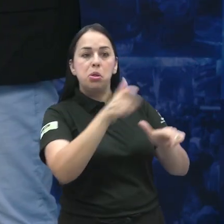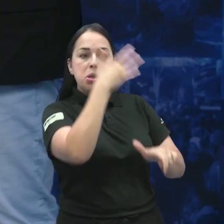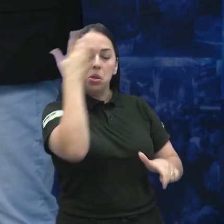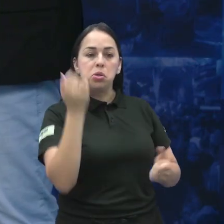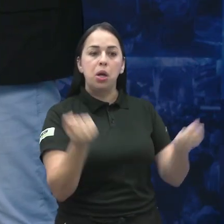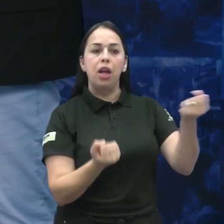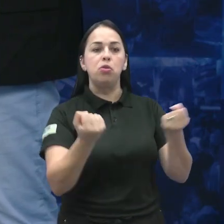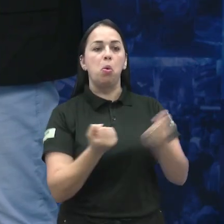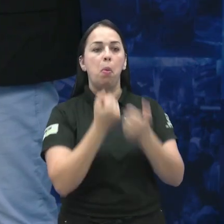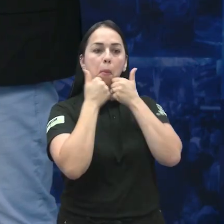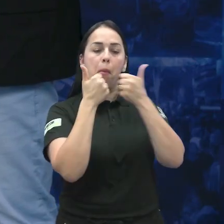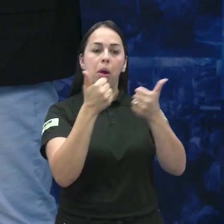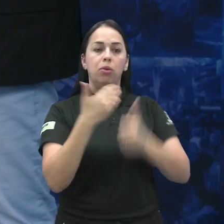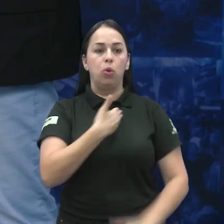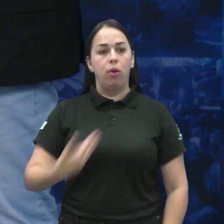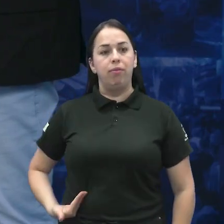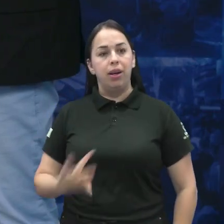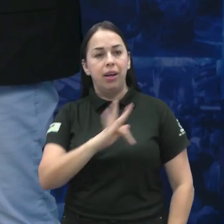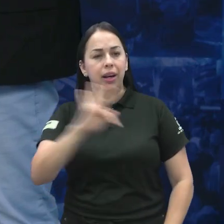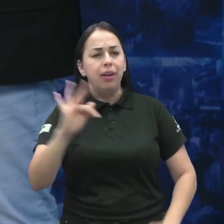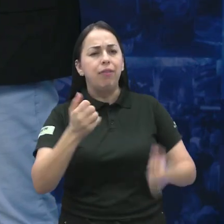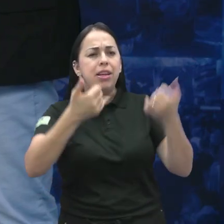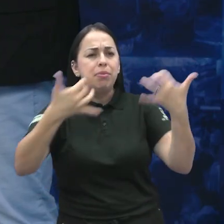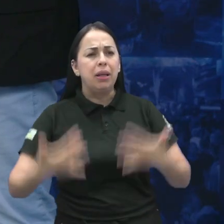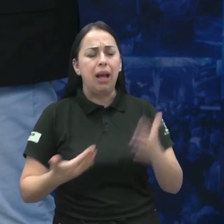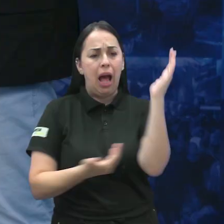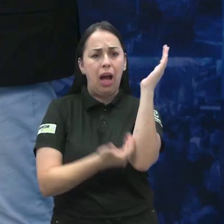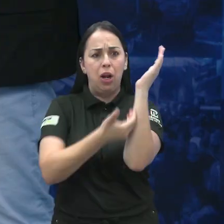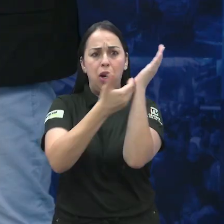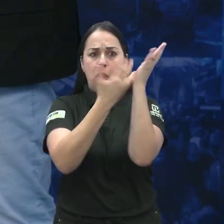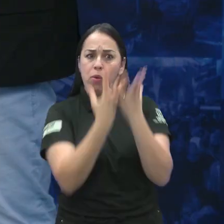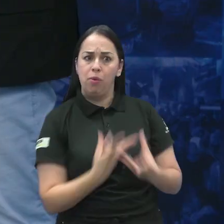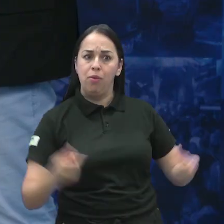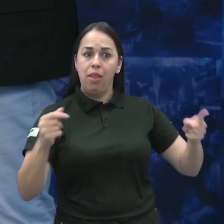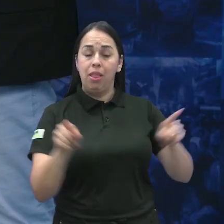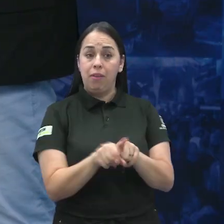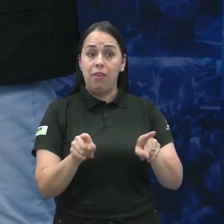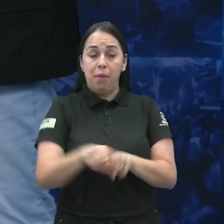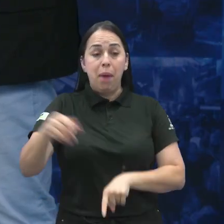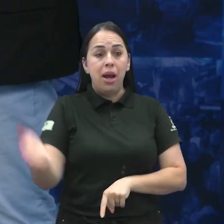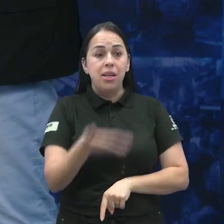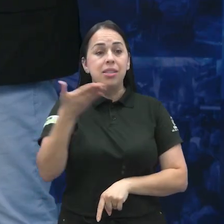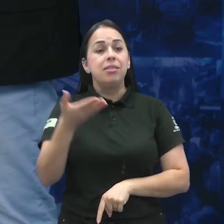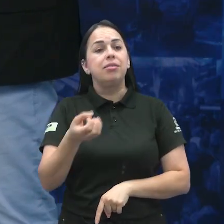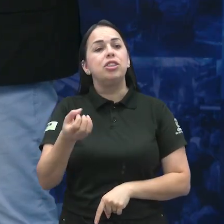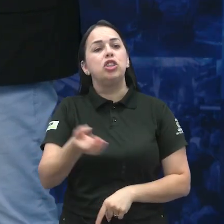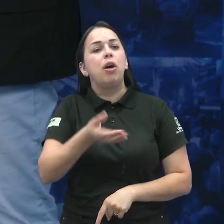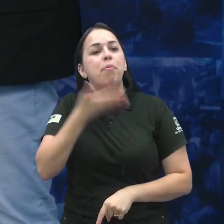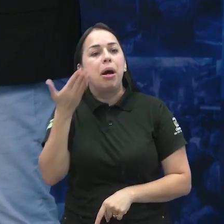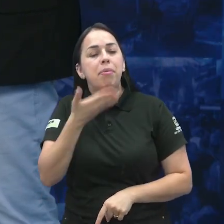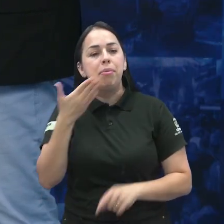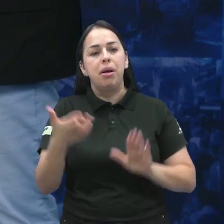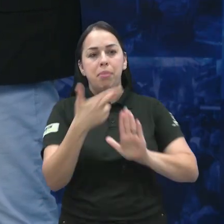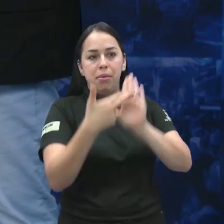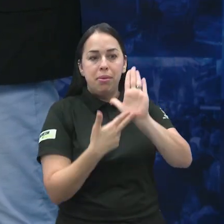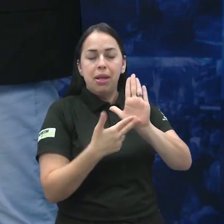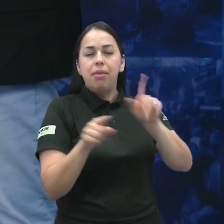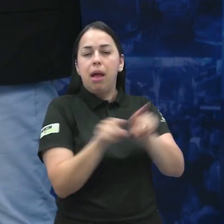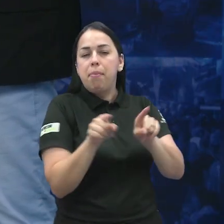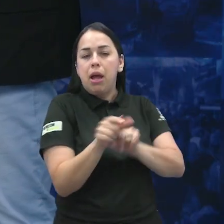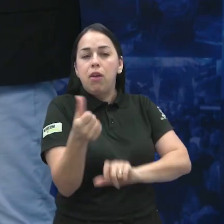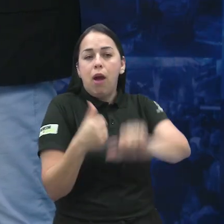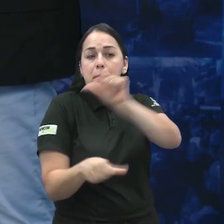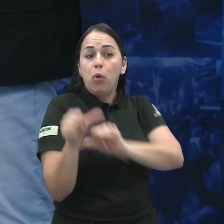condutores, uma medida do governo que promete simplificar o processo de renovação da carteira de motorista. Para comentar essa nova regra e explicar o